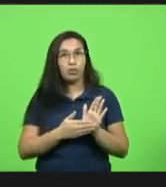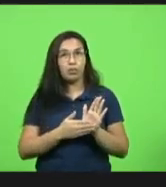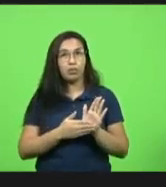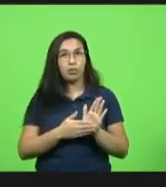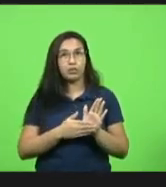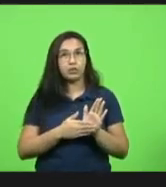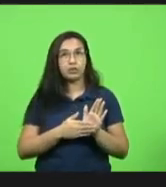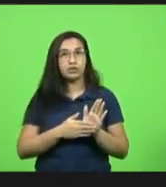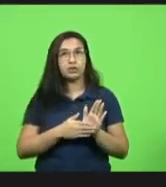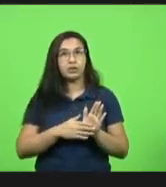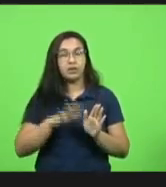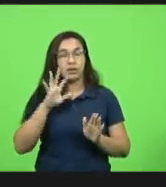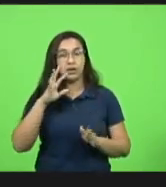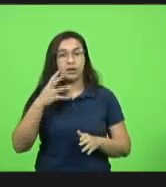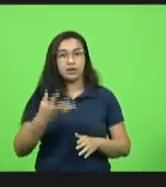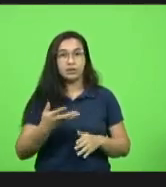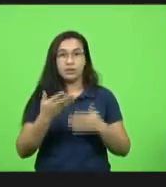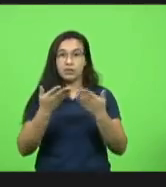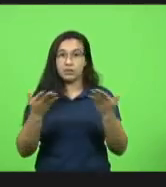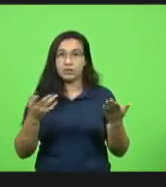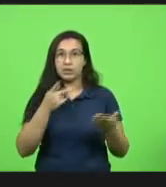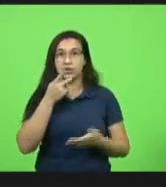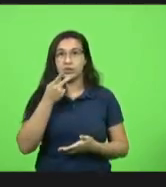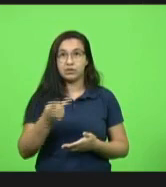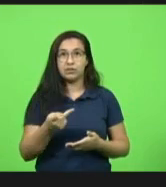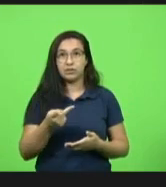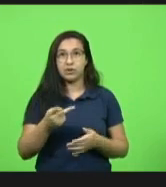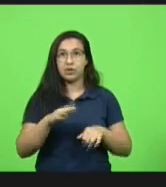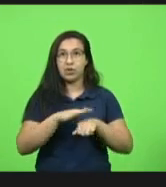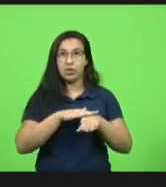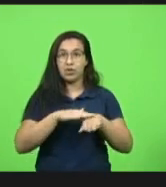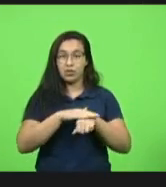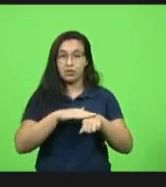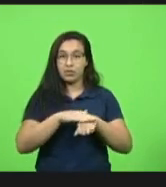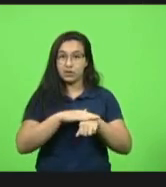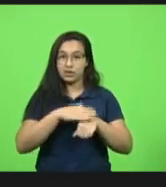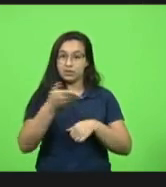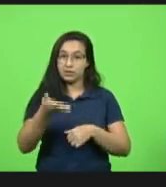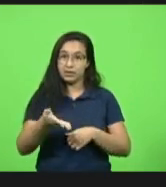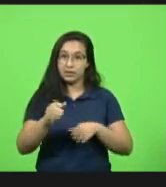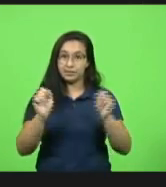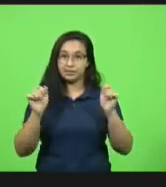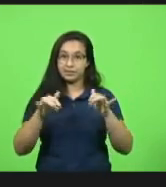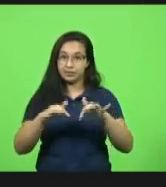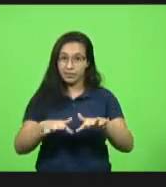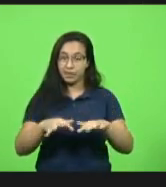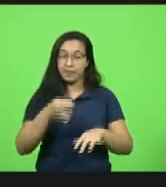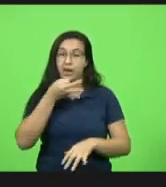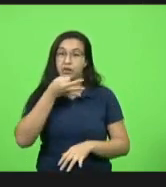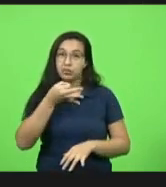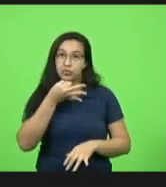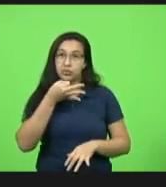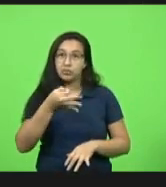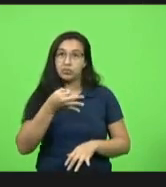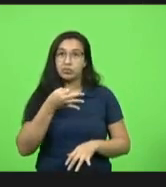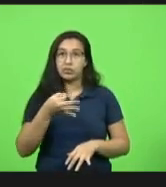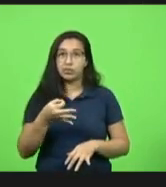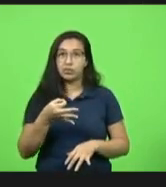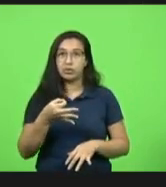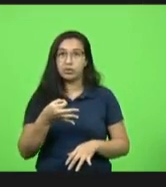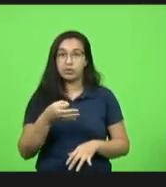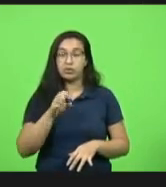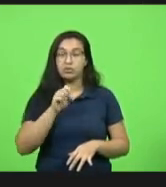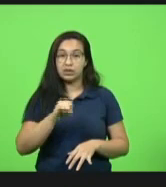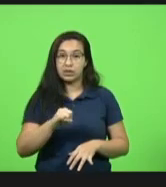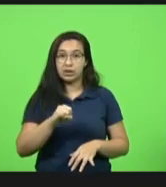como vocês mesmo falaram aqui, soluções conversadas no parlamento. Eu sugiro, então, que talvez que eu, se a